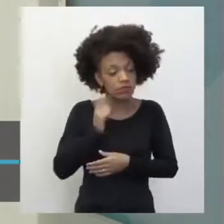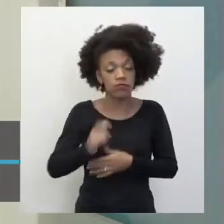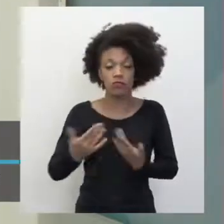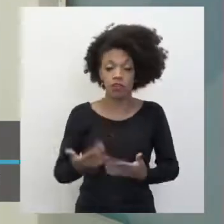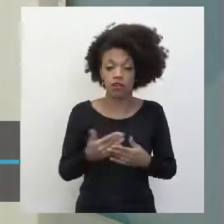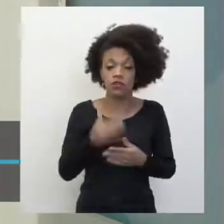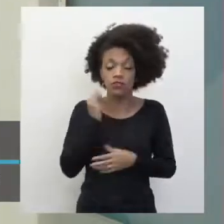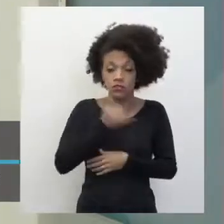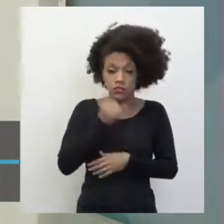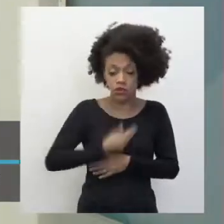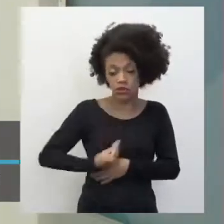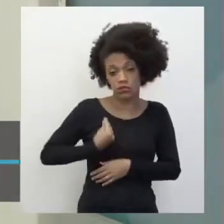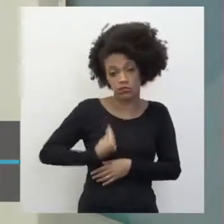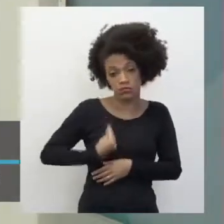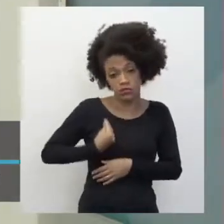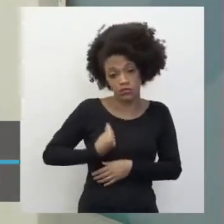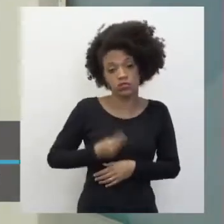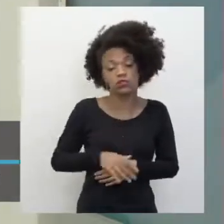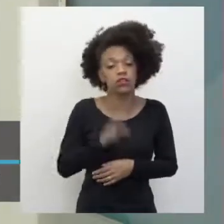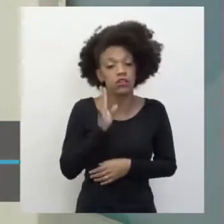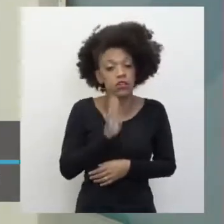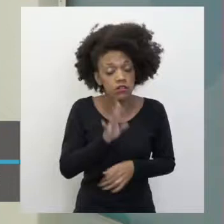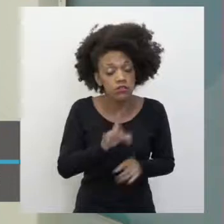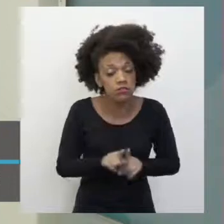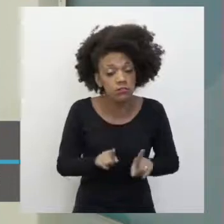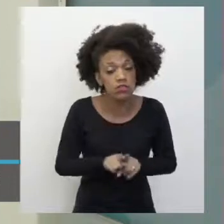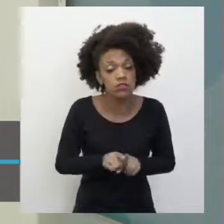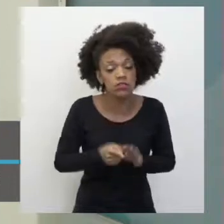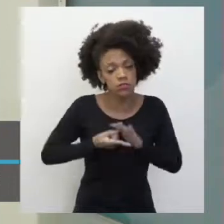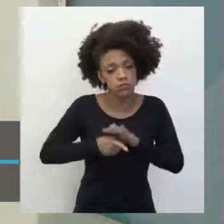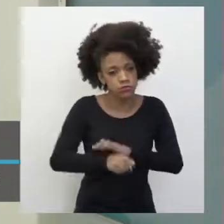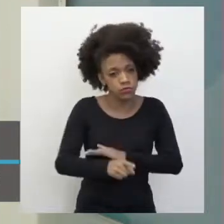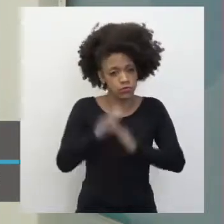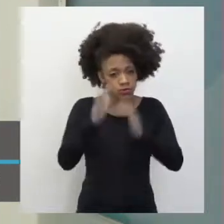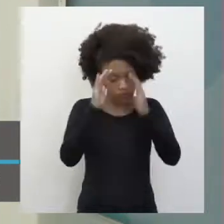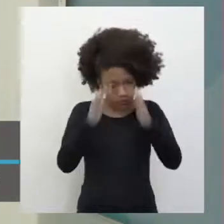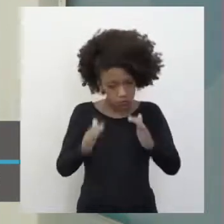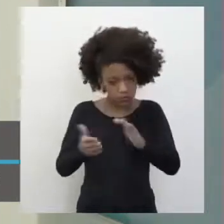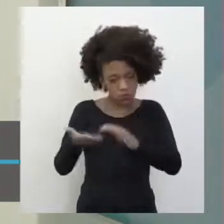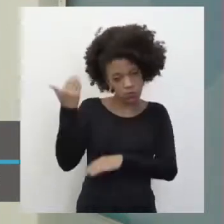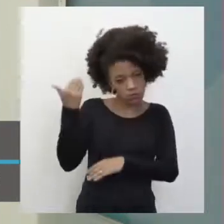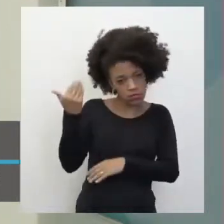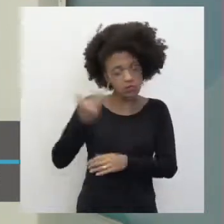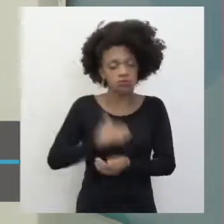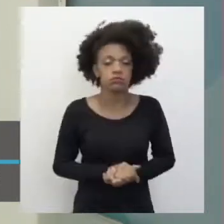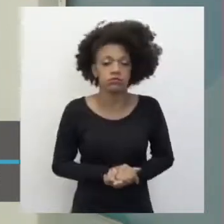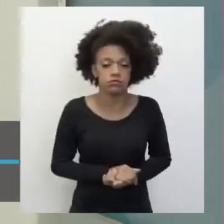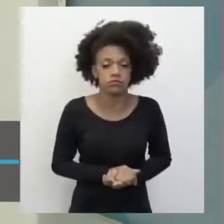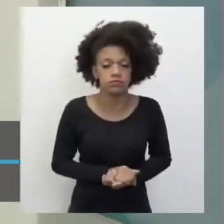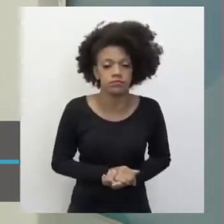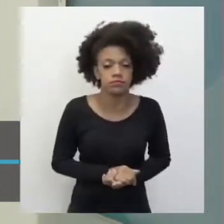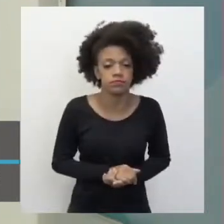de vida, isso também é bem legal, e um profundo respeito pelo passado, né?